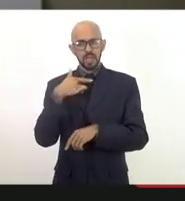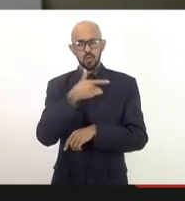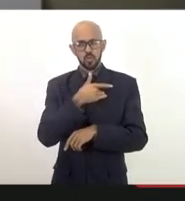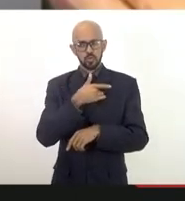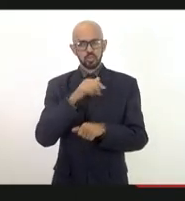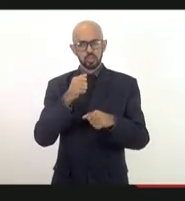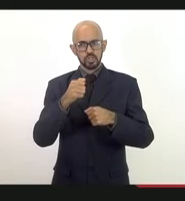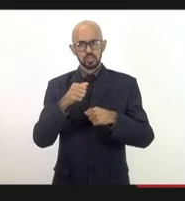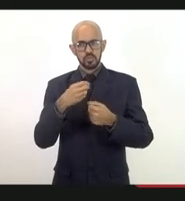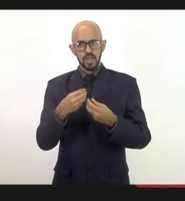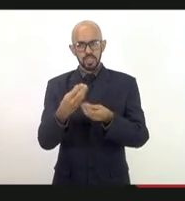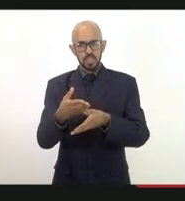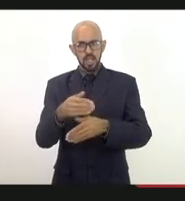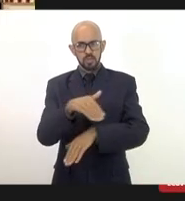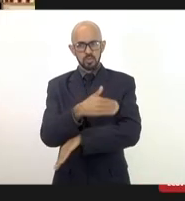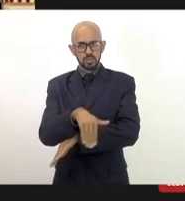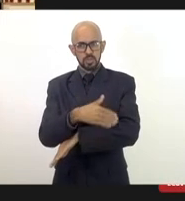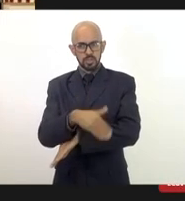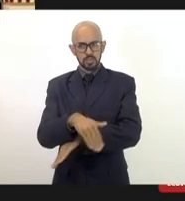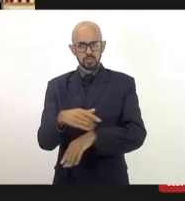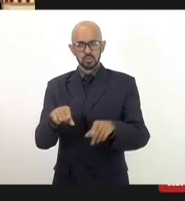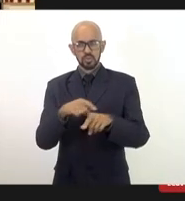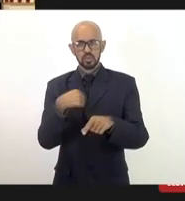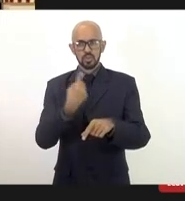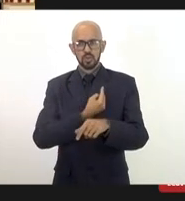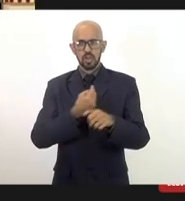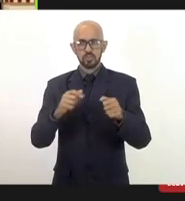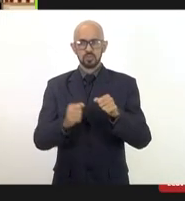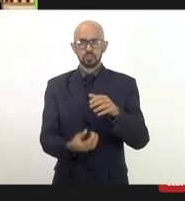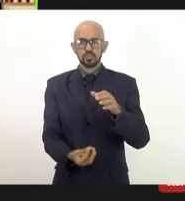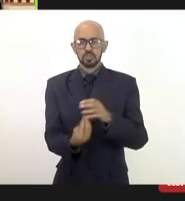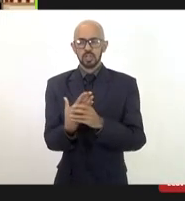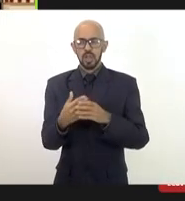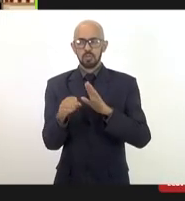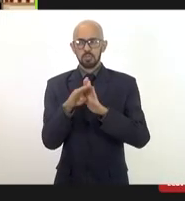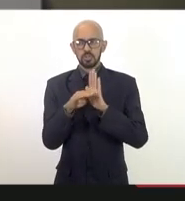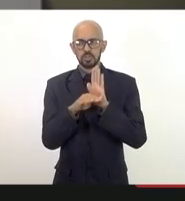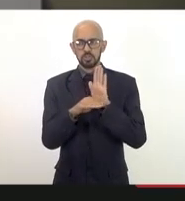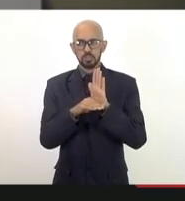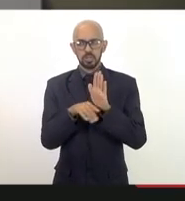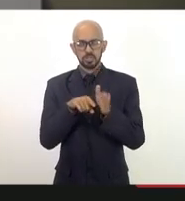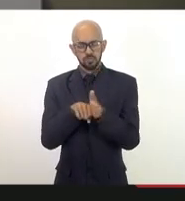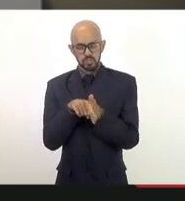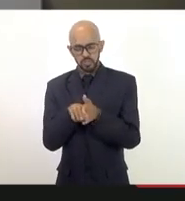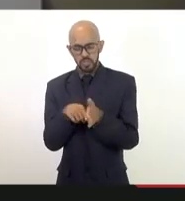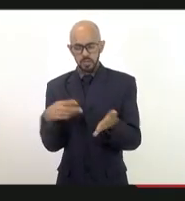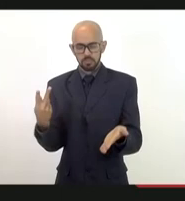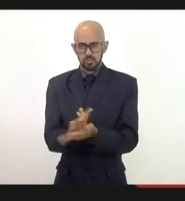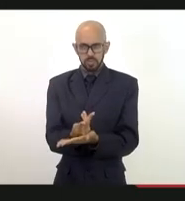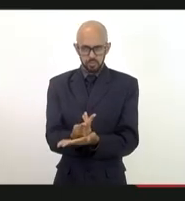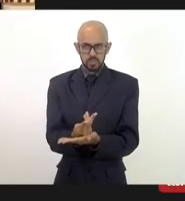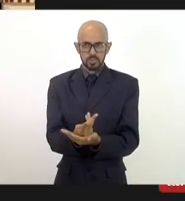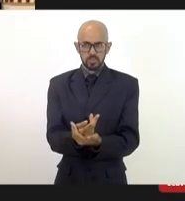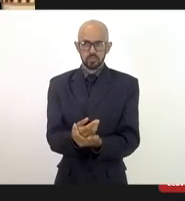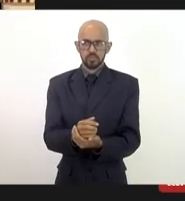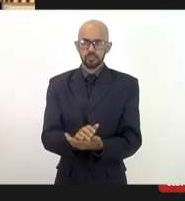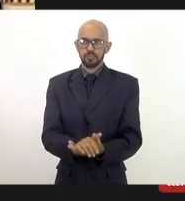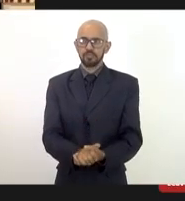do estado e a gente vai instaurar um procedimento e investigar o que aconteceu com o recurso. Tá